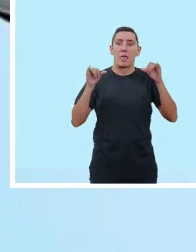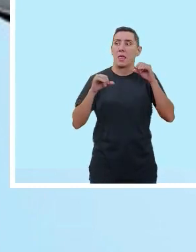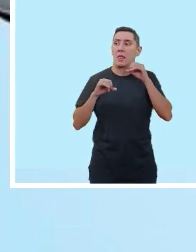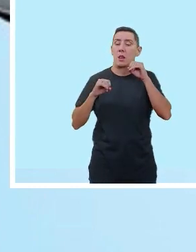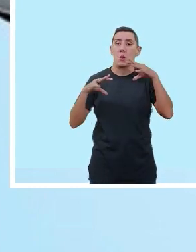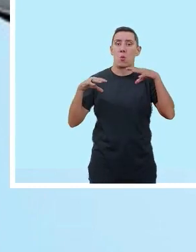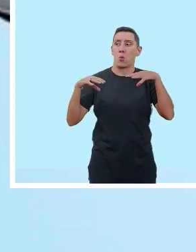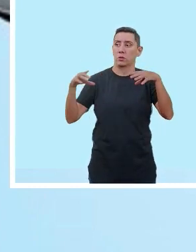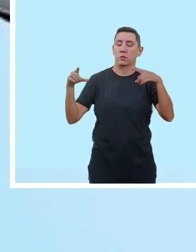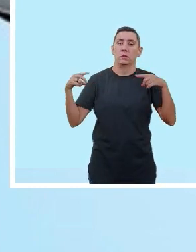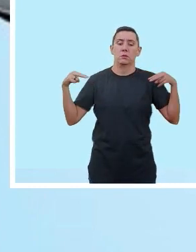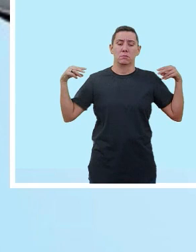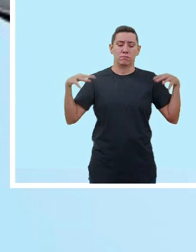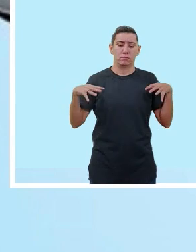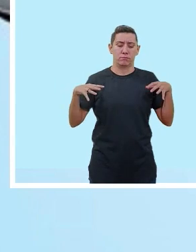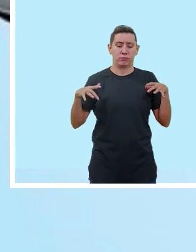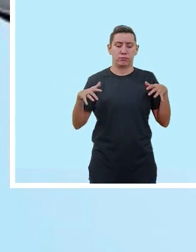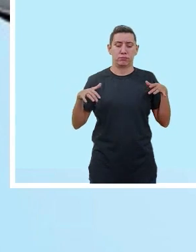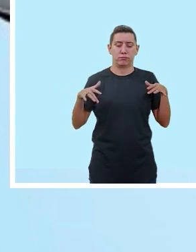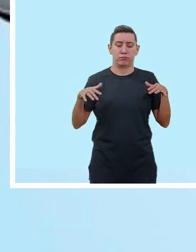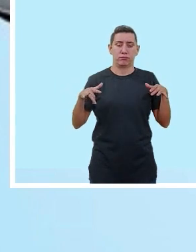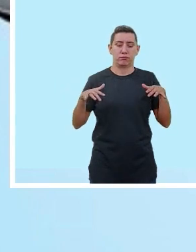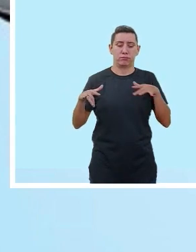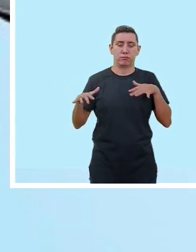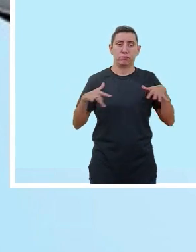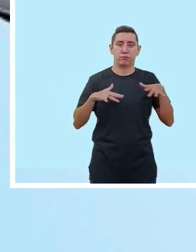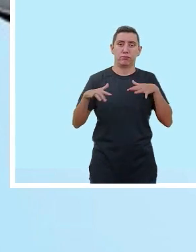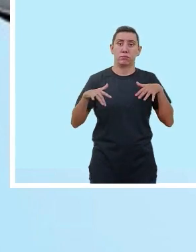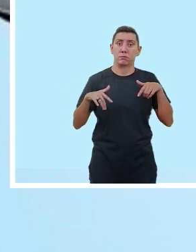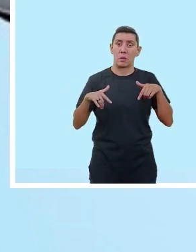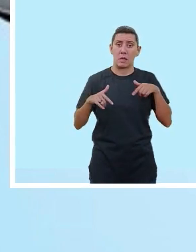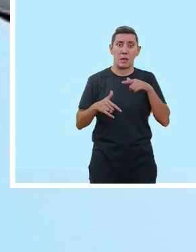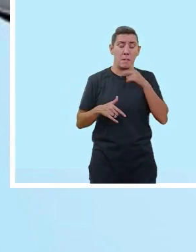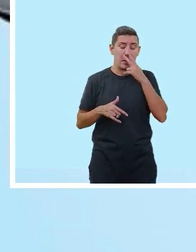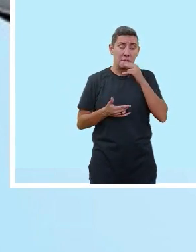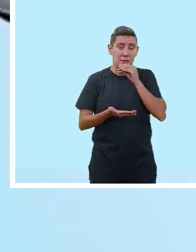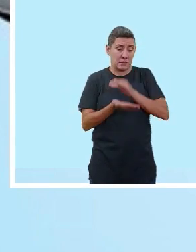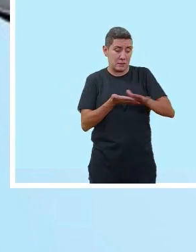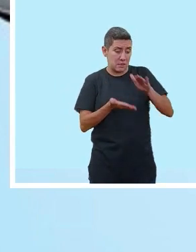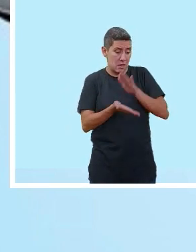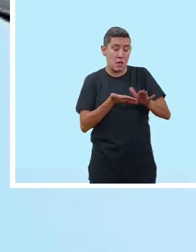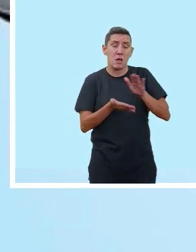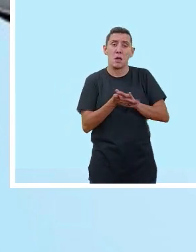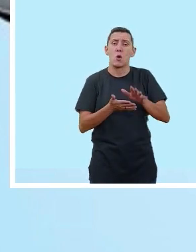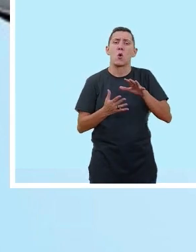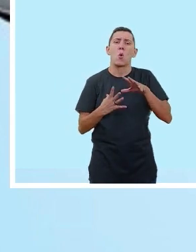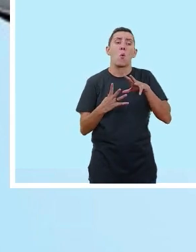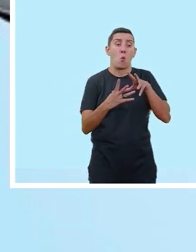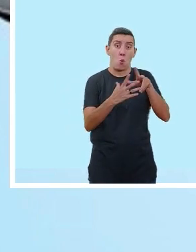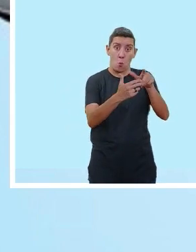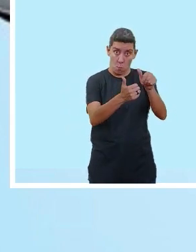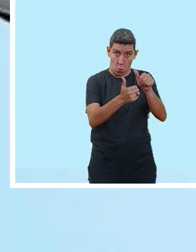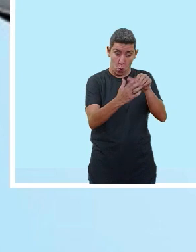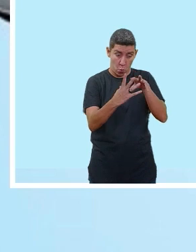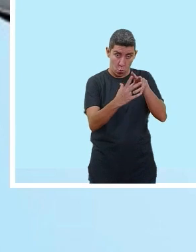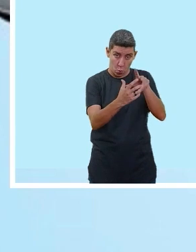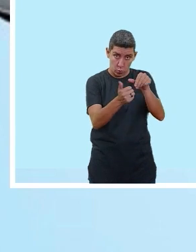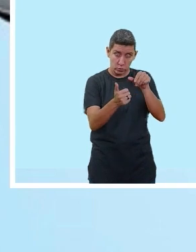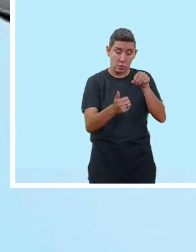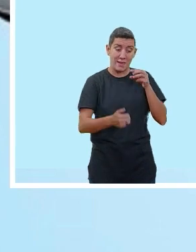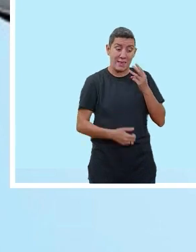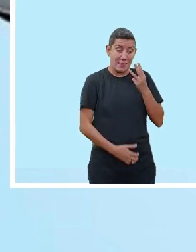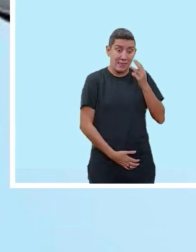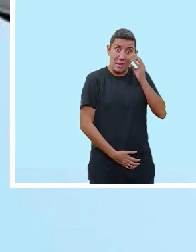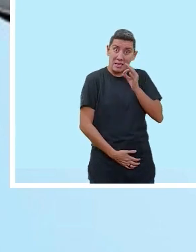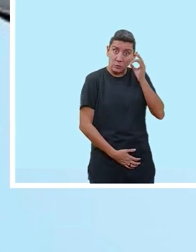século XXI. E hoje, eles já consomem 3% de toda a energia global. Nos próximos